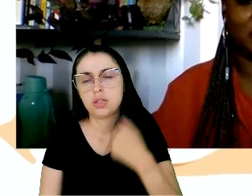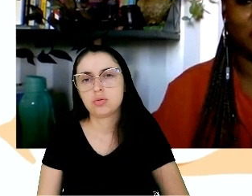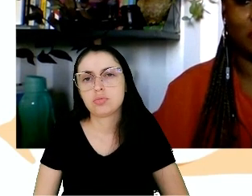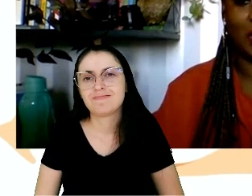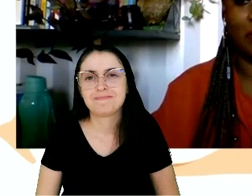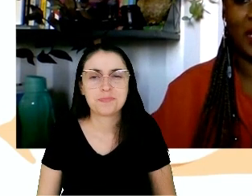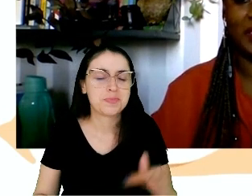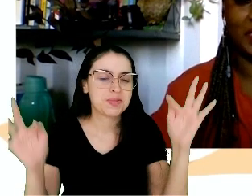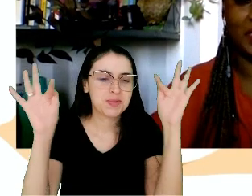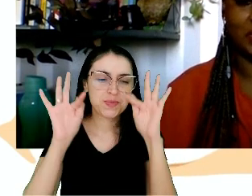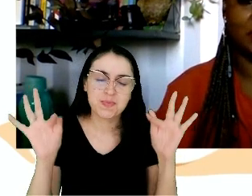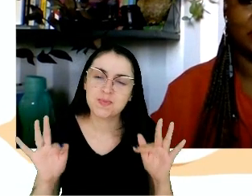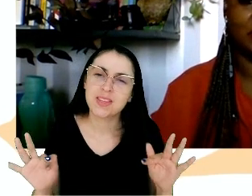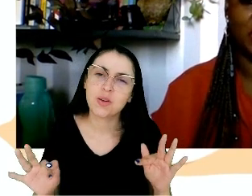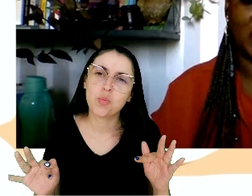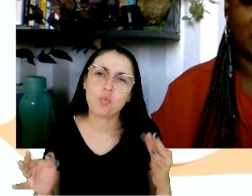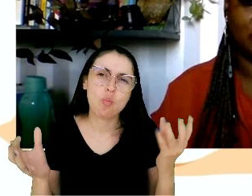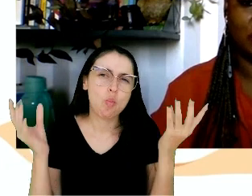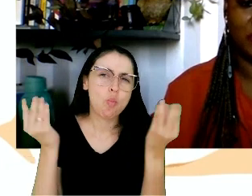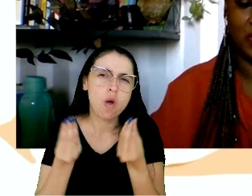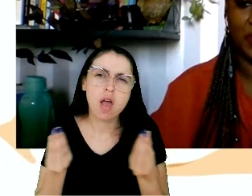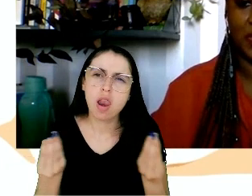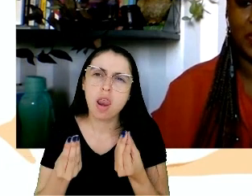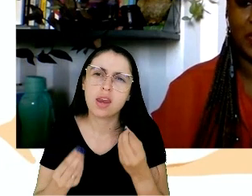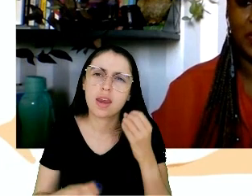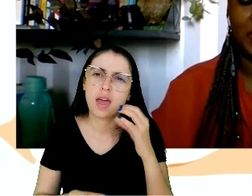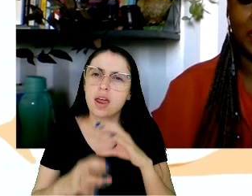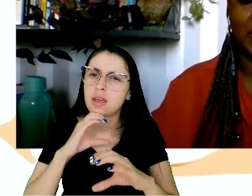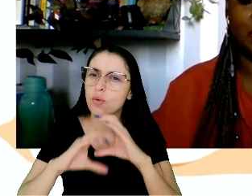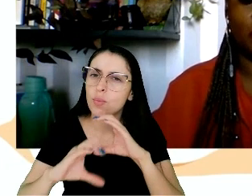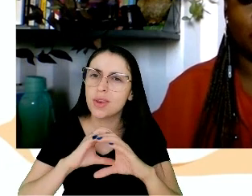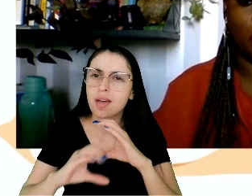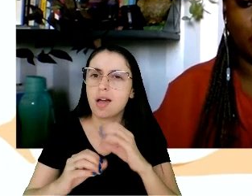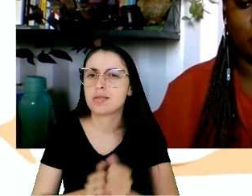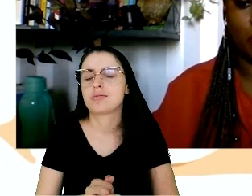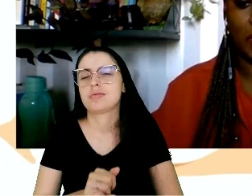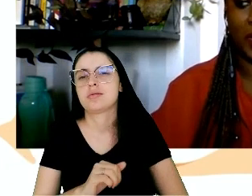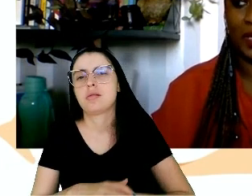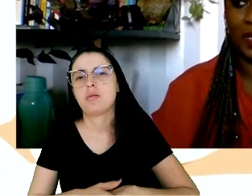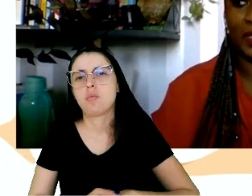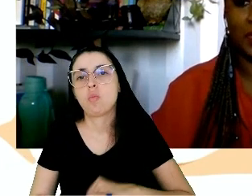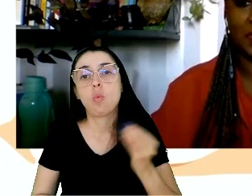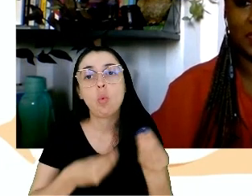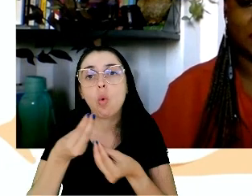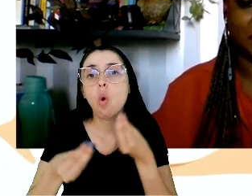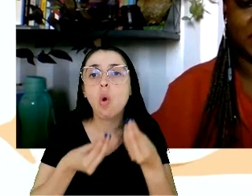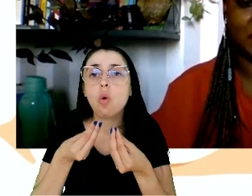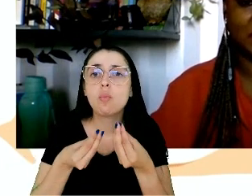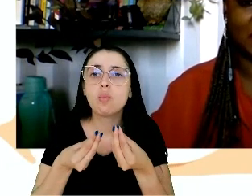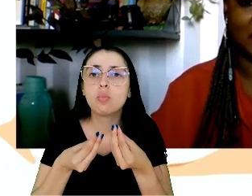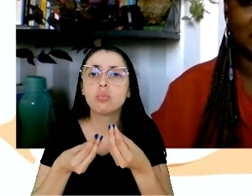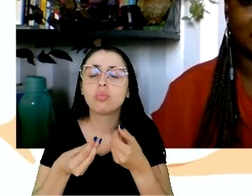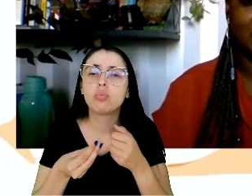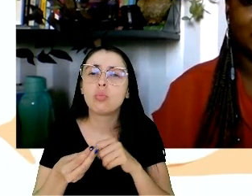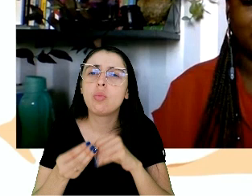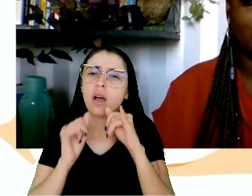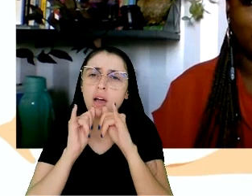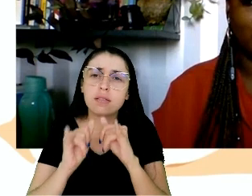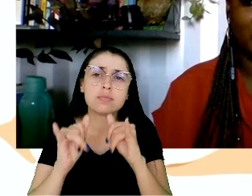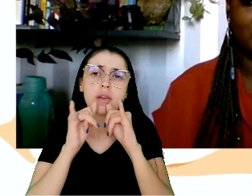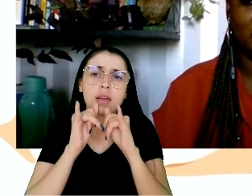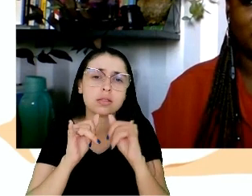muito feliz com a qualidade do diálogo feito aqui e como cada uma das falas